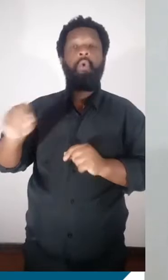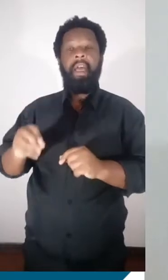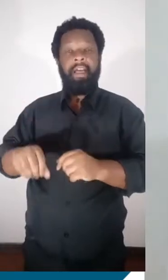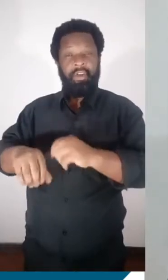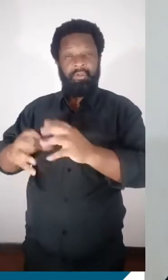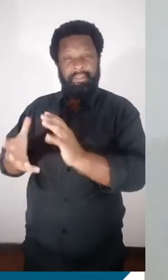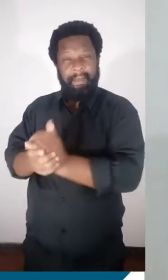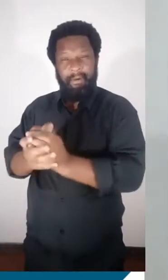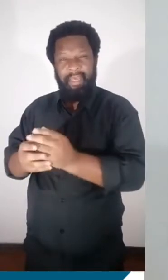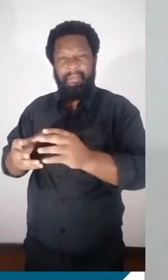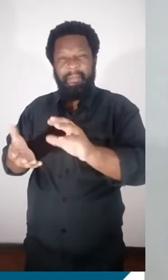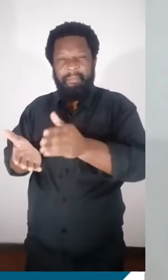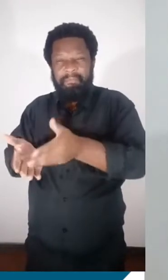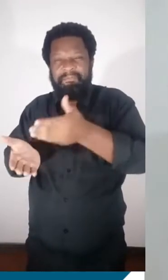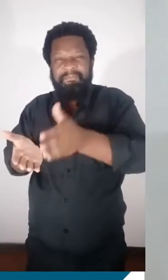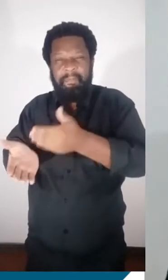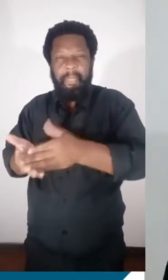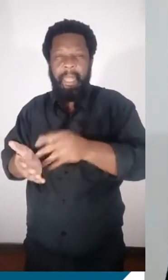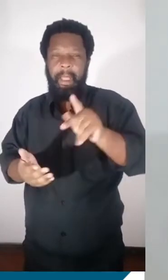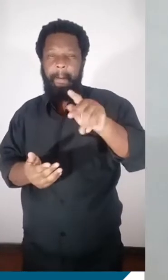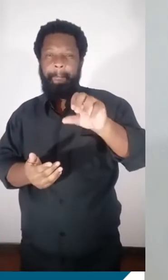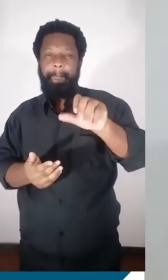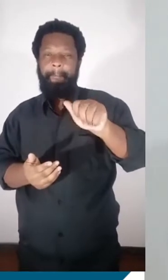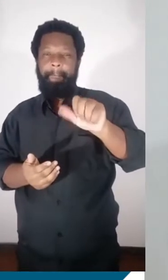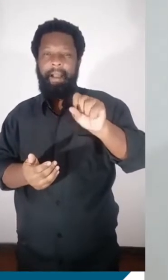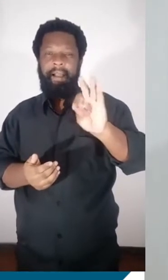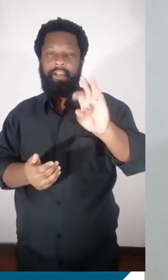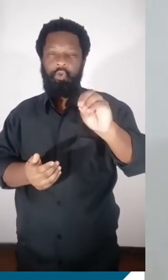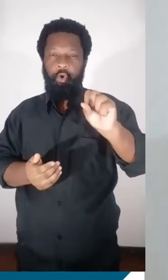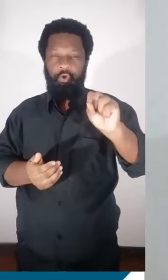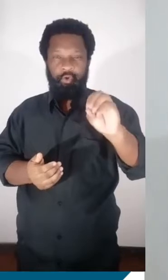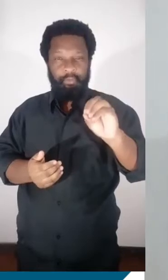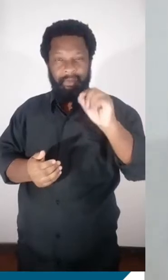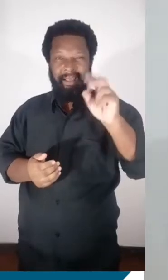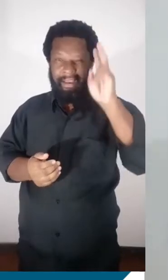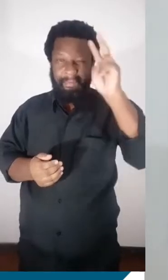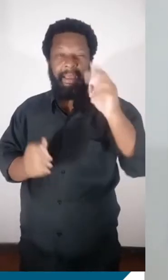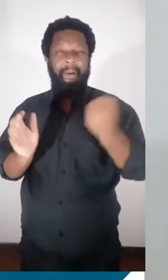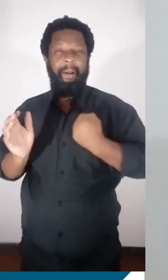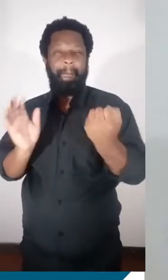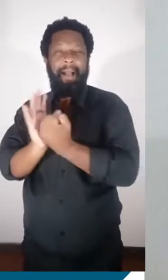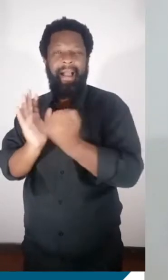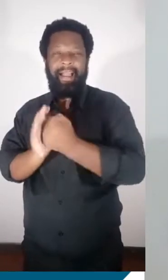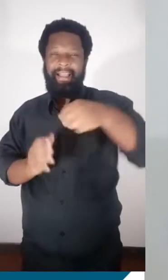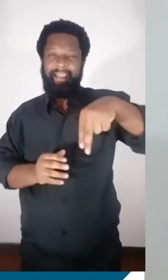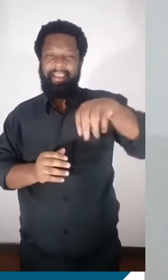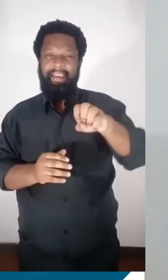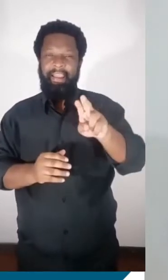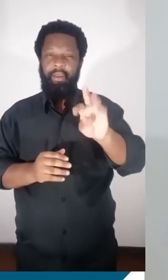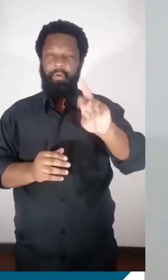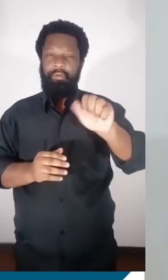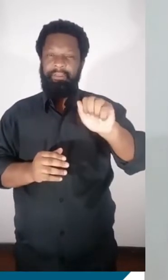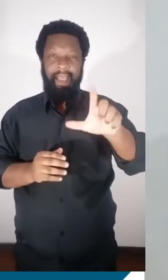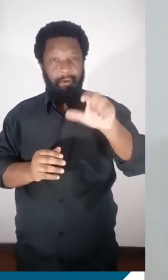sabão, nós obtemos um sabão pastoso, igual aquele sabão que nós utilizamos na louça, que é aquele sabão neutral, que é um sabão mais escuro. Aquele